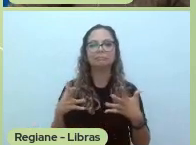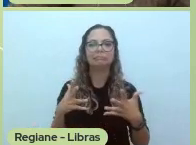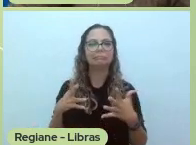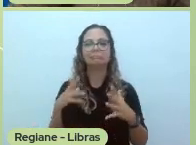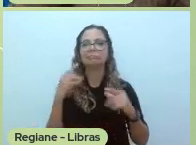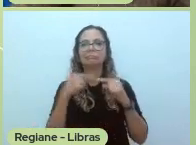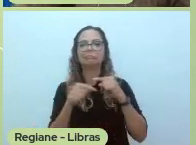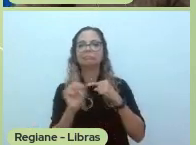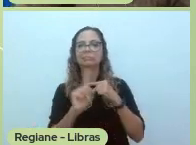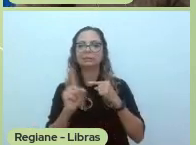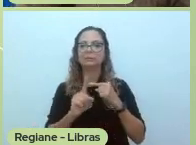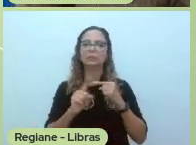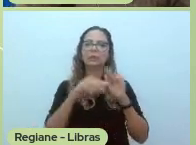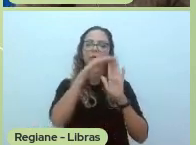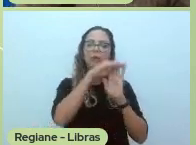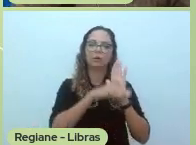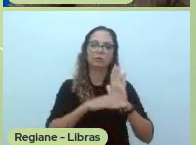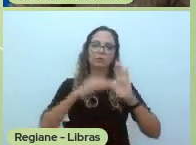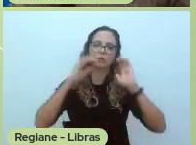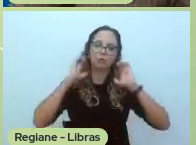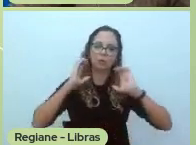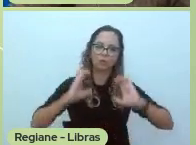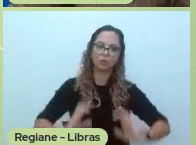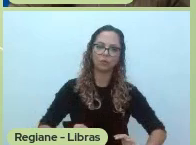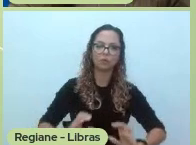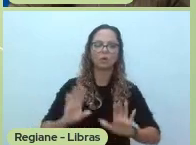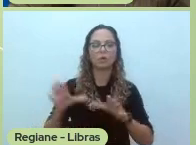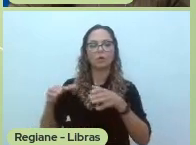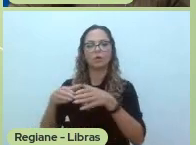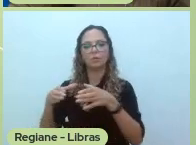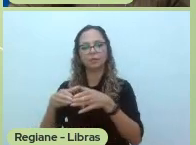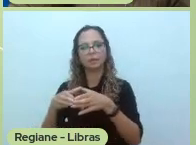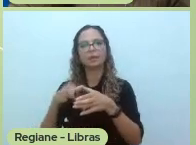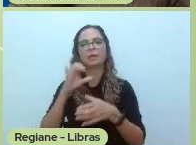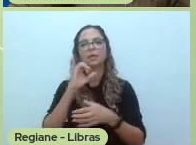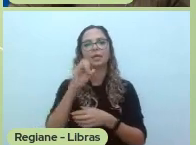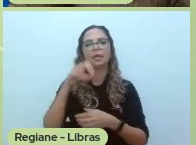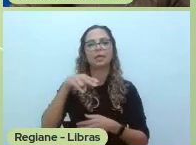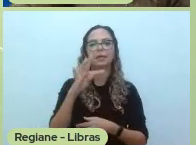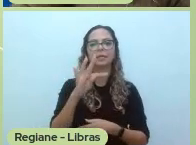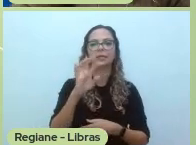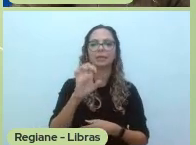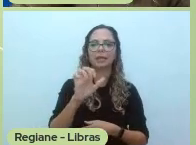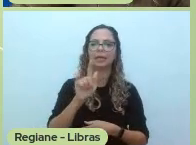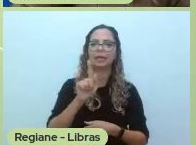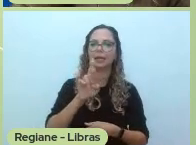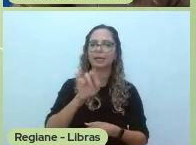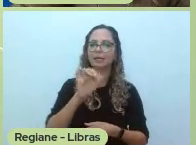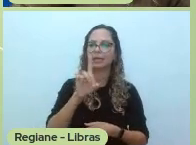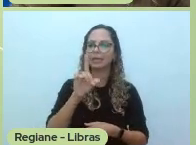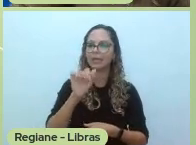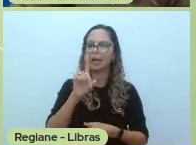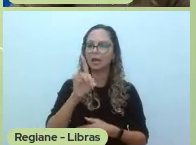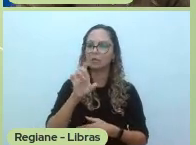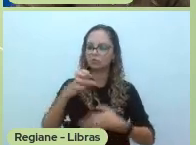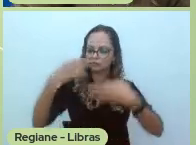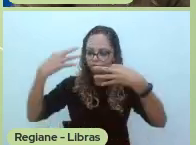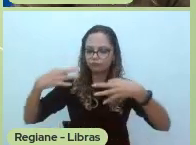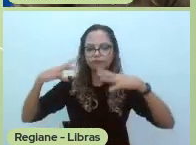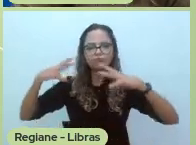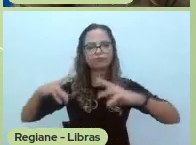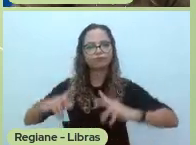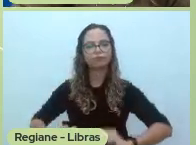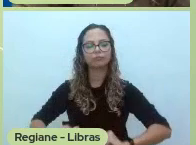claramente colocado no nosso comitê de integridade. Então, assim, alguns temas internamente, aí eu estou falando